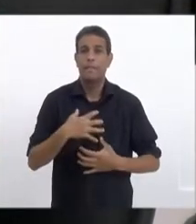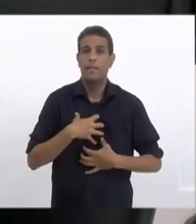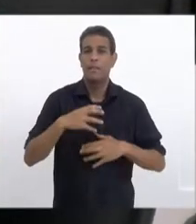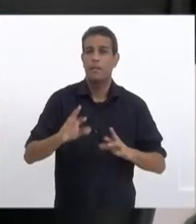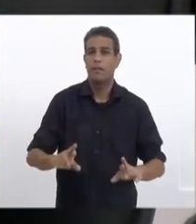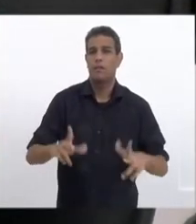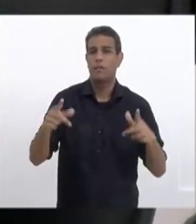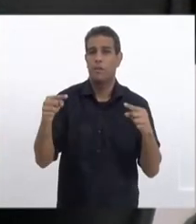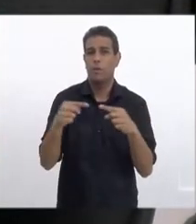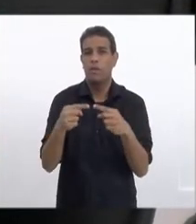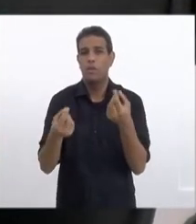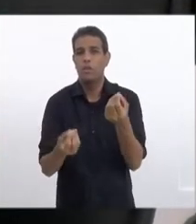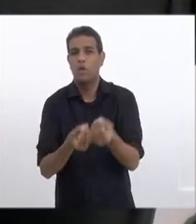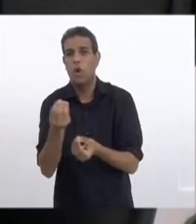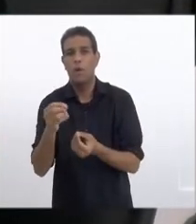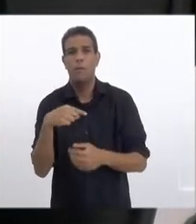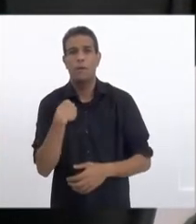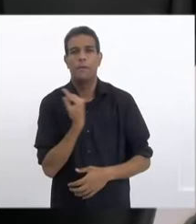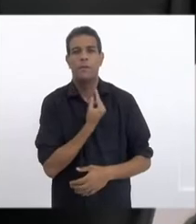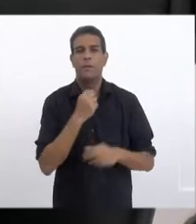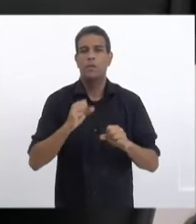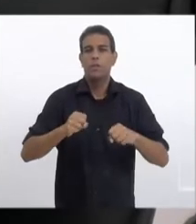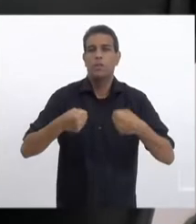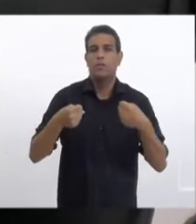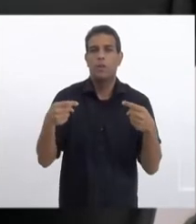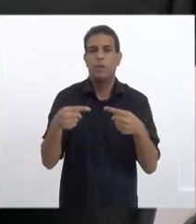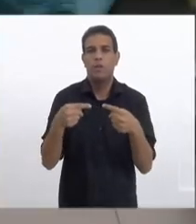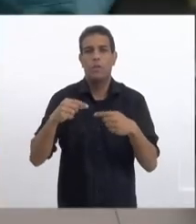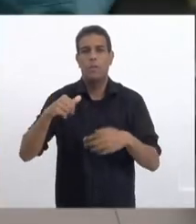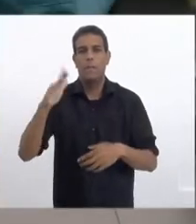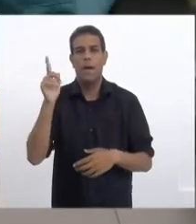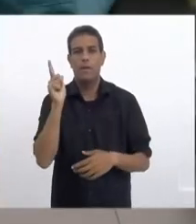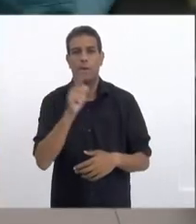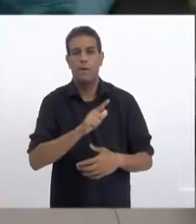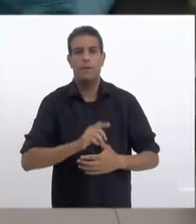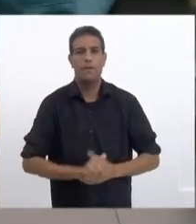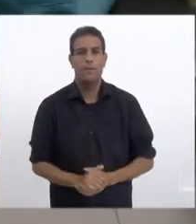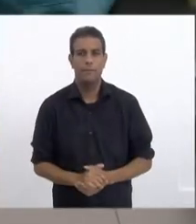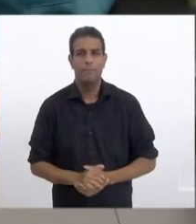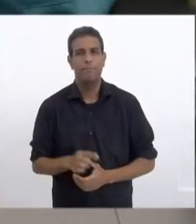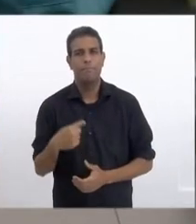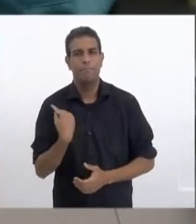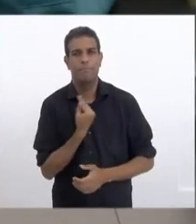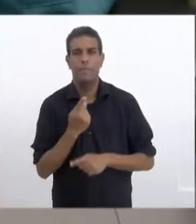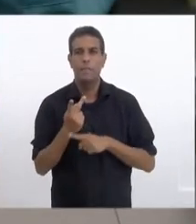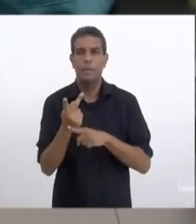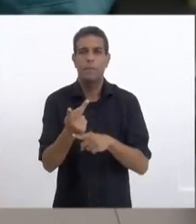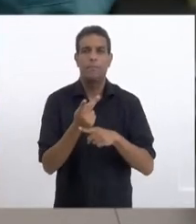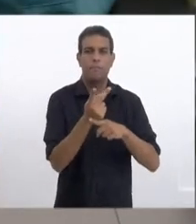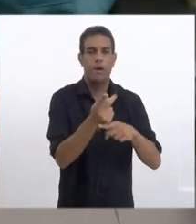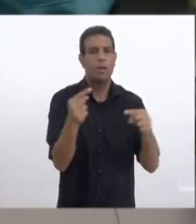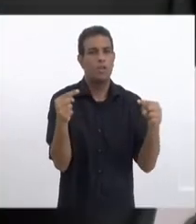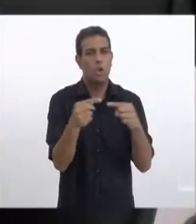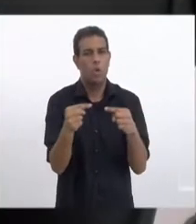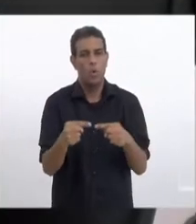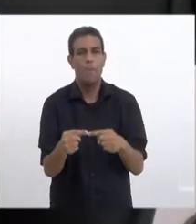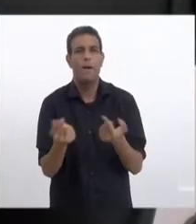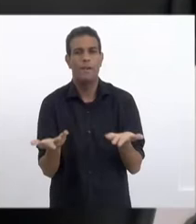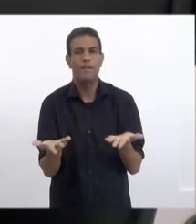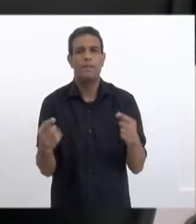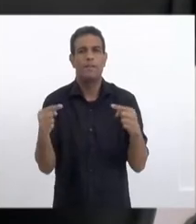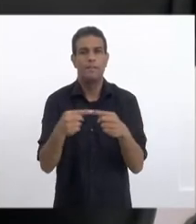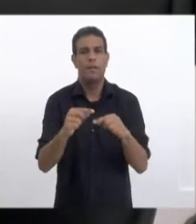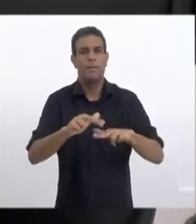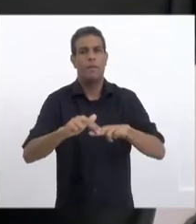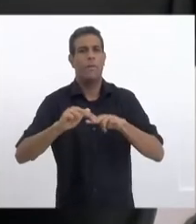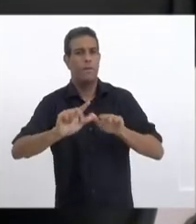grande, mas os nossos esforços são sempre maiores. Nós estamos procurando sempre caminhos, não só através da